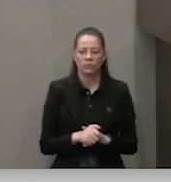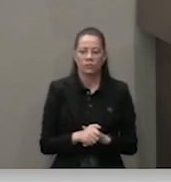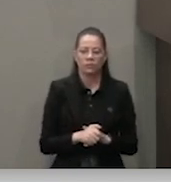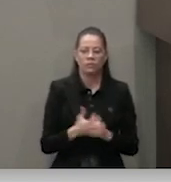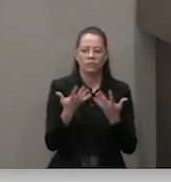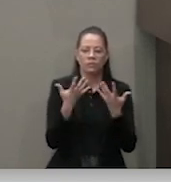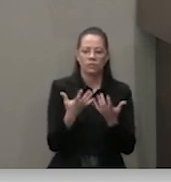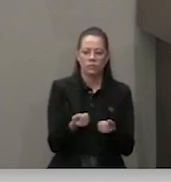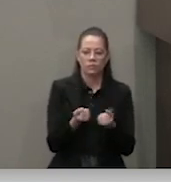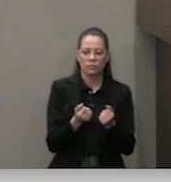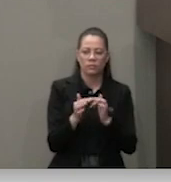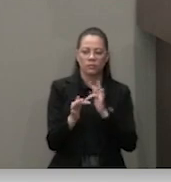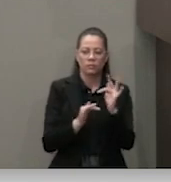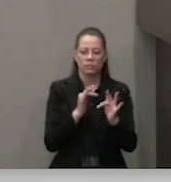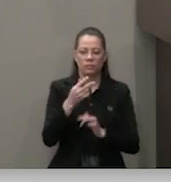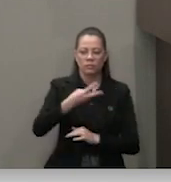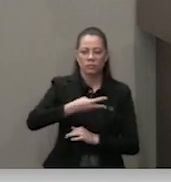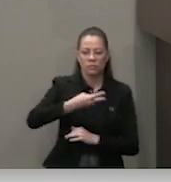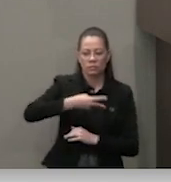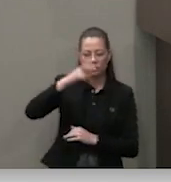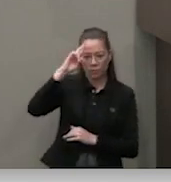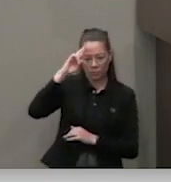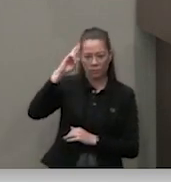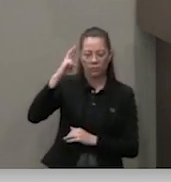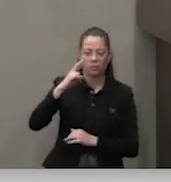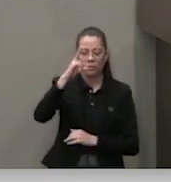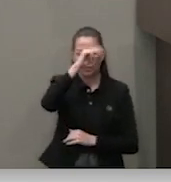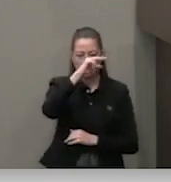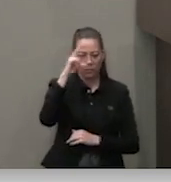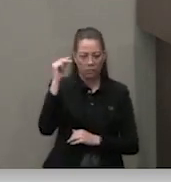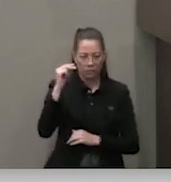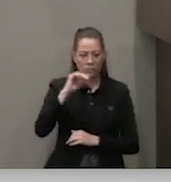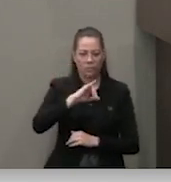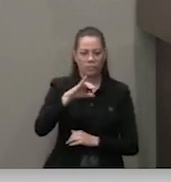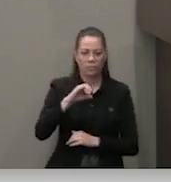assumirá as funções do vice-prefeito João Pedro